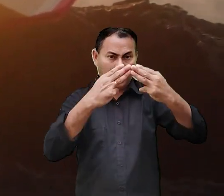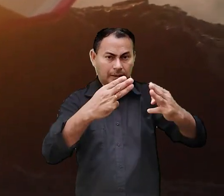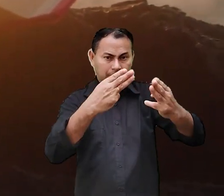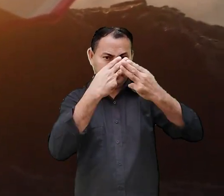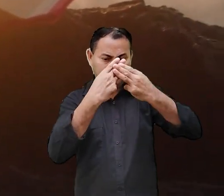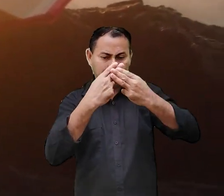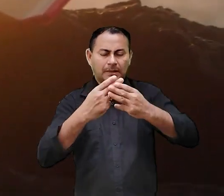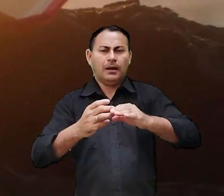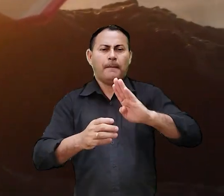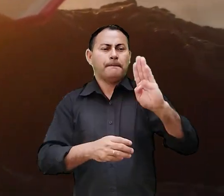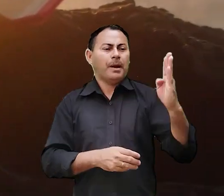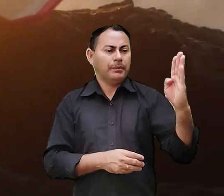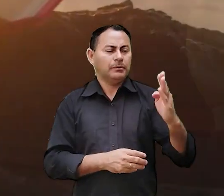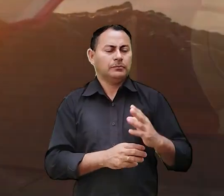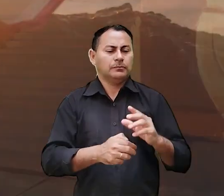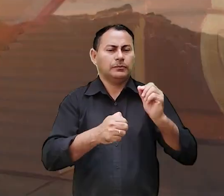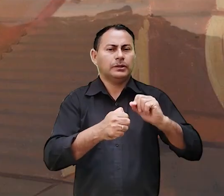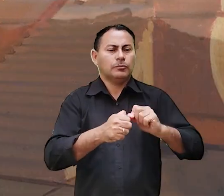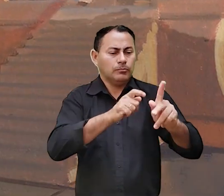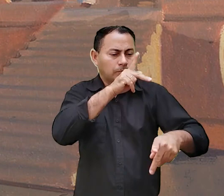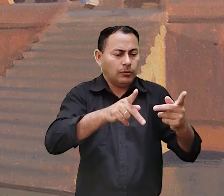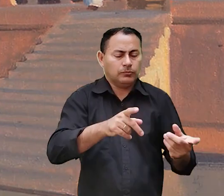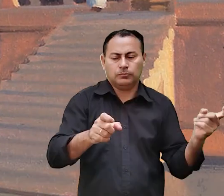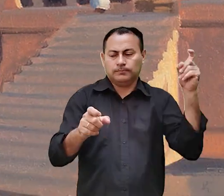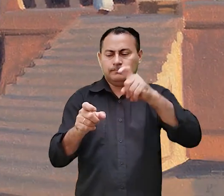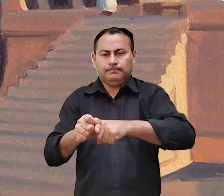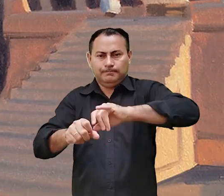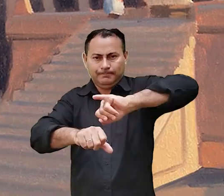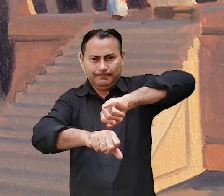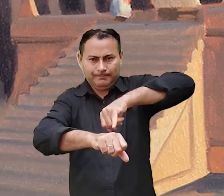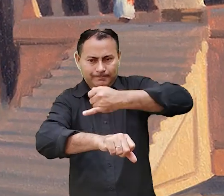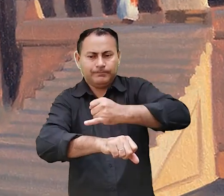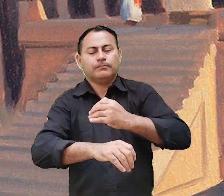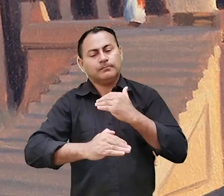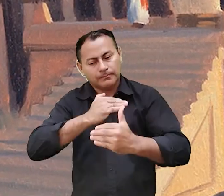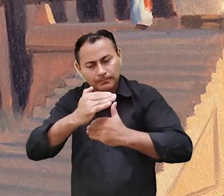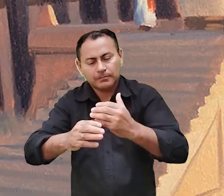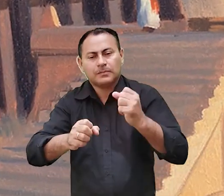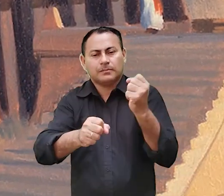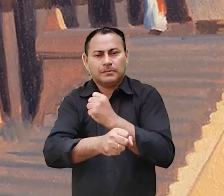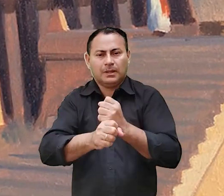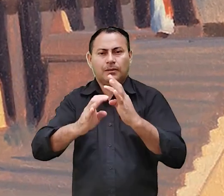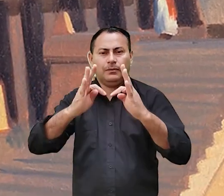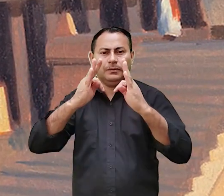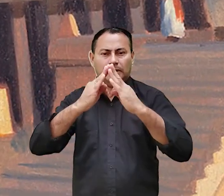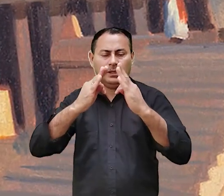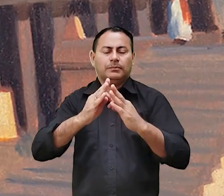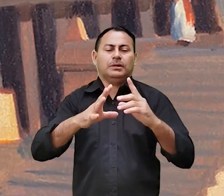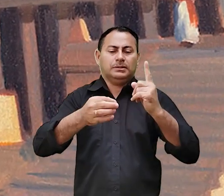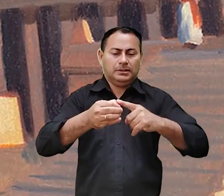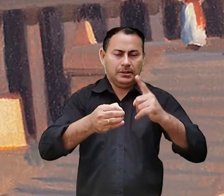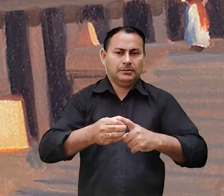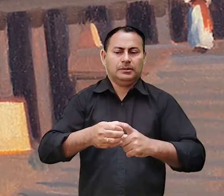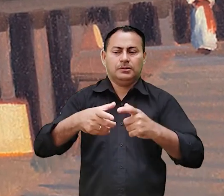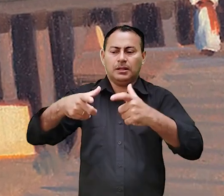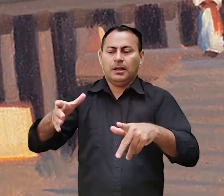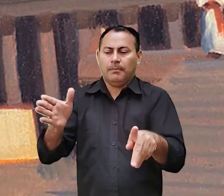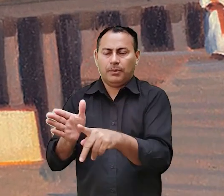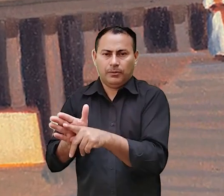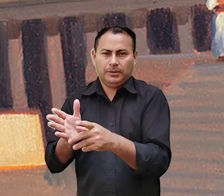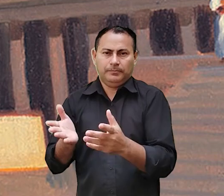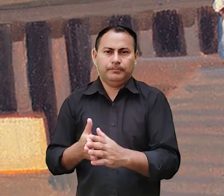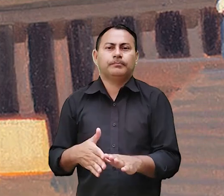Babilônia o que possibilitou ao povo voltar para Jerusalém e reconstruir o templo a cidade enfim sua